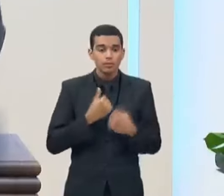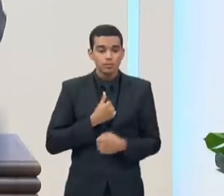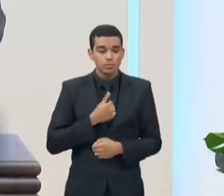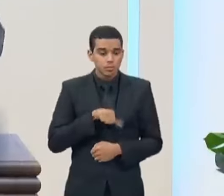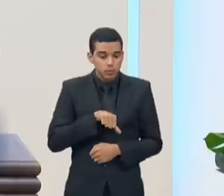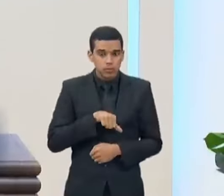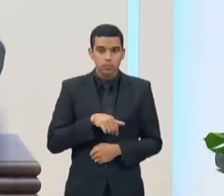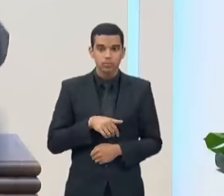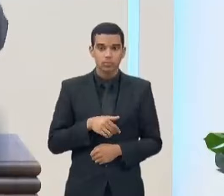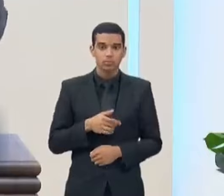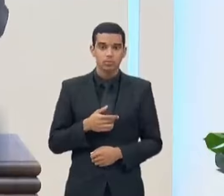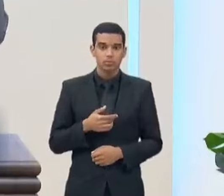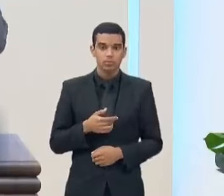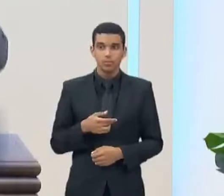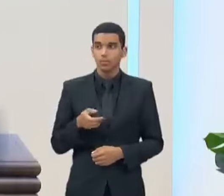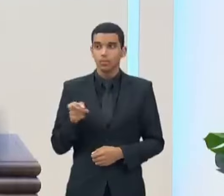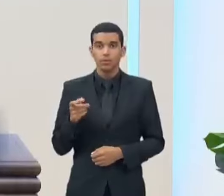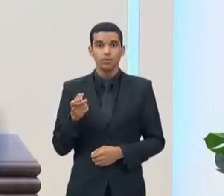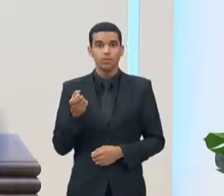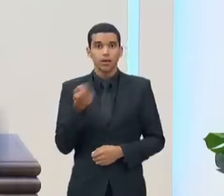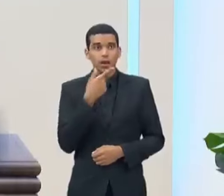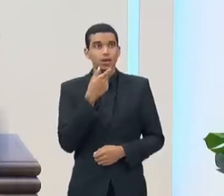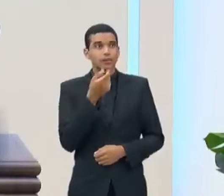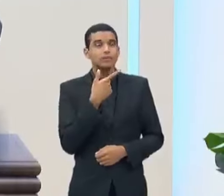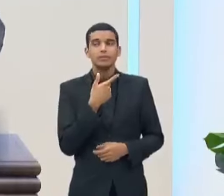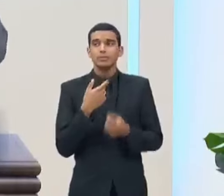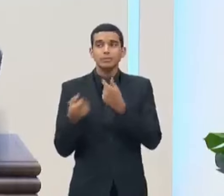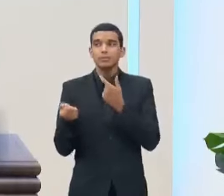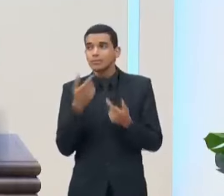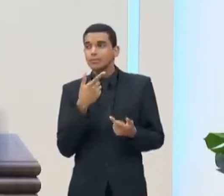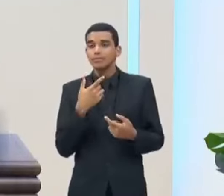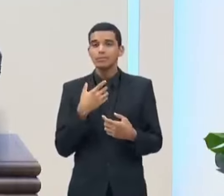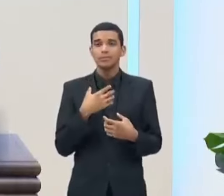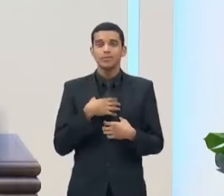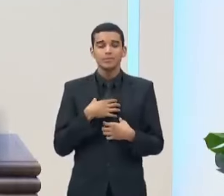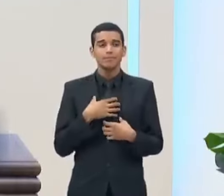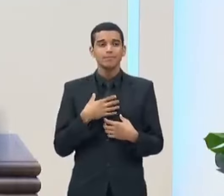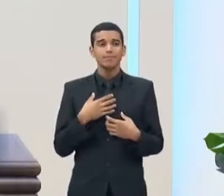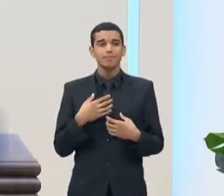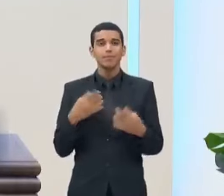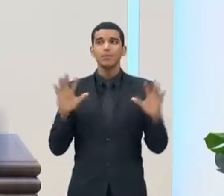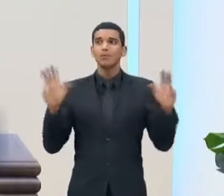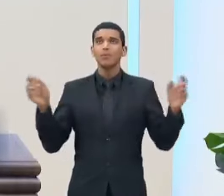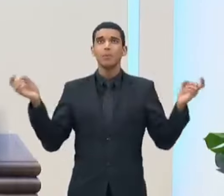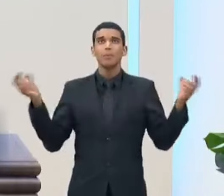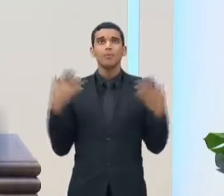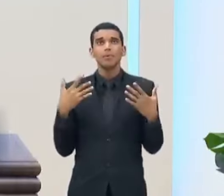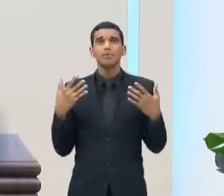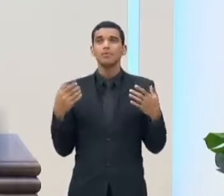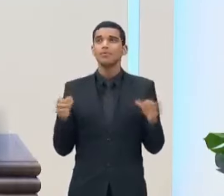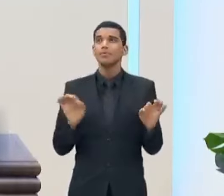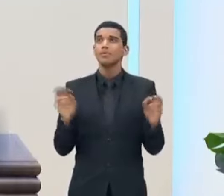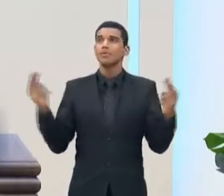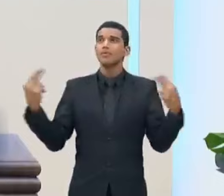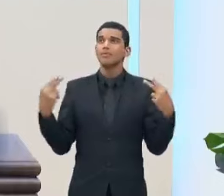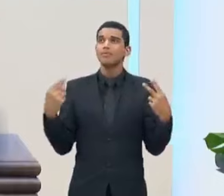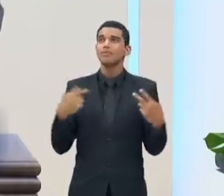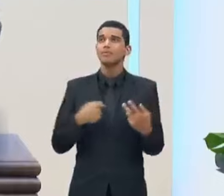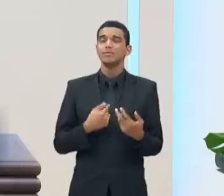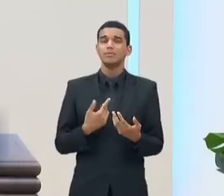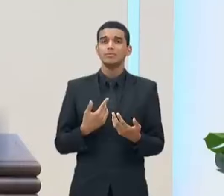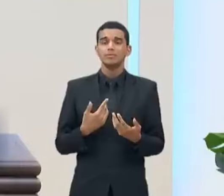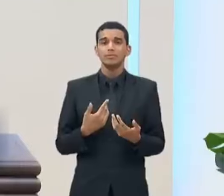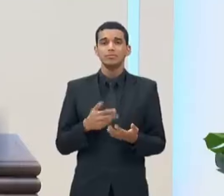sobre o organismo, porque ele sente desprezado, se sente maltratado sem uma visitação. A visita faz bem para